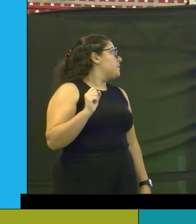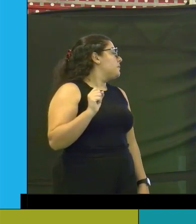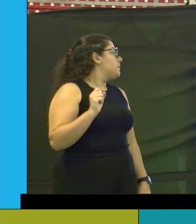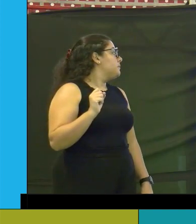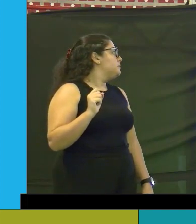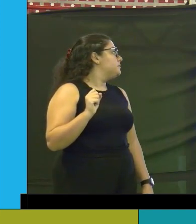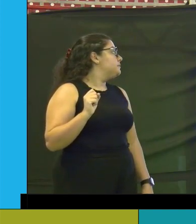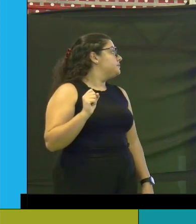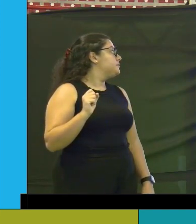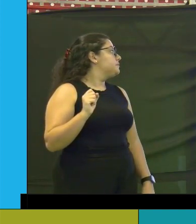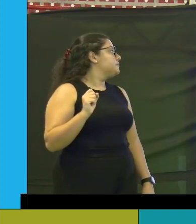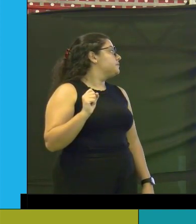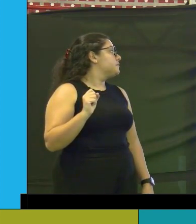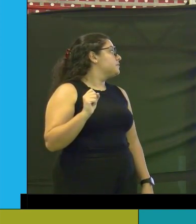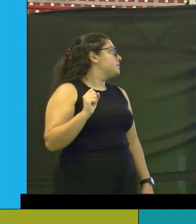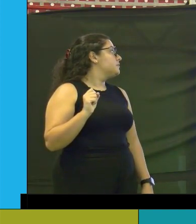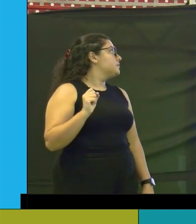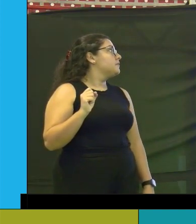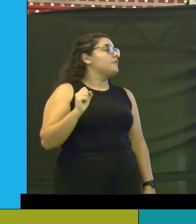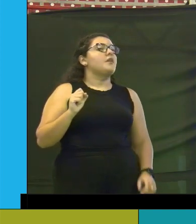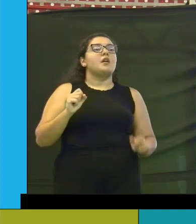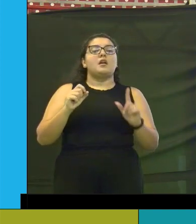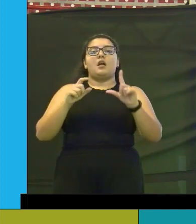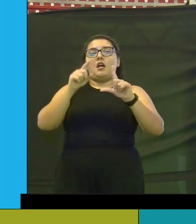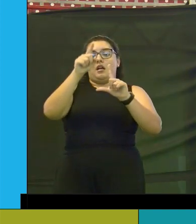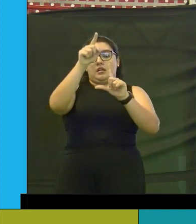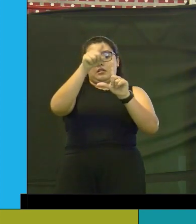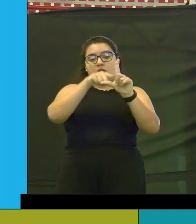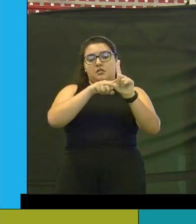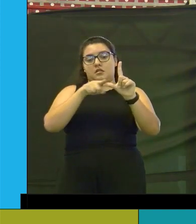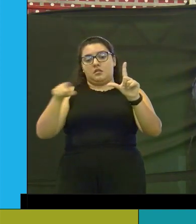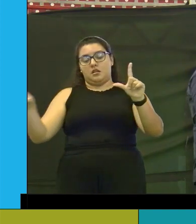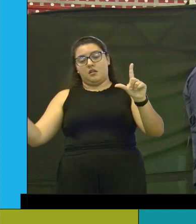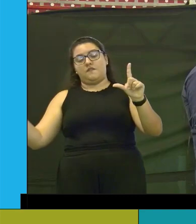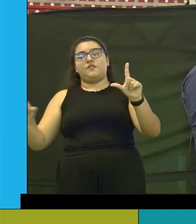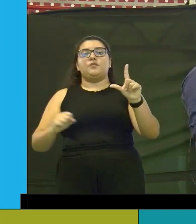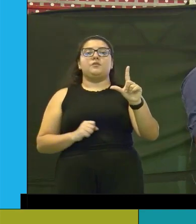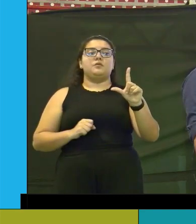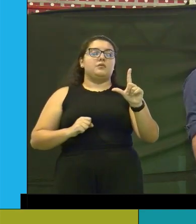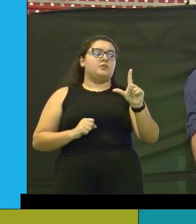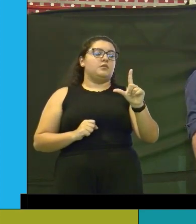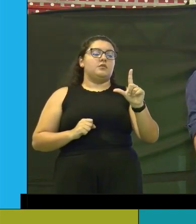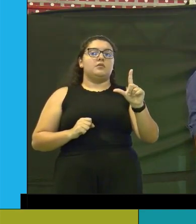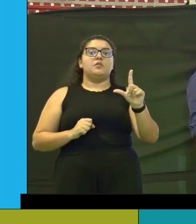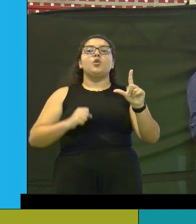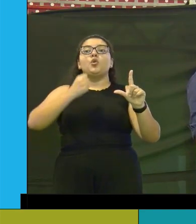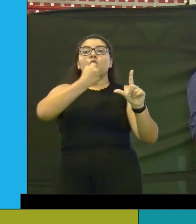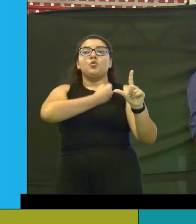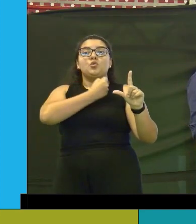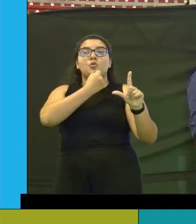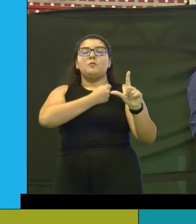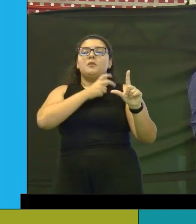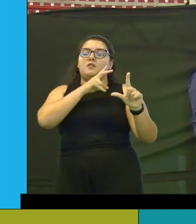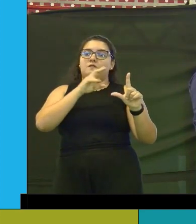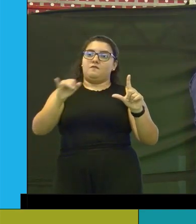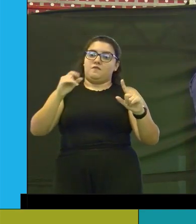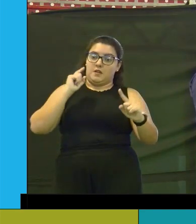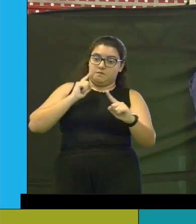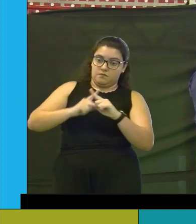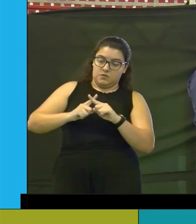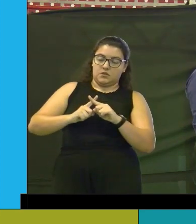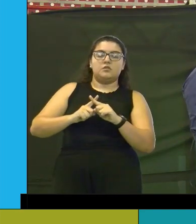Pessoal, o gráfico da questão é essa daqui. Então, o número que multiplica